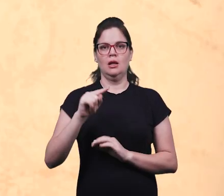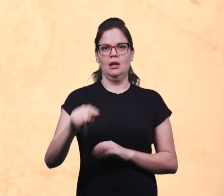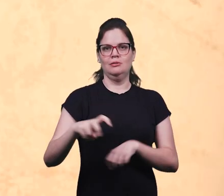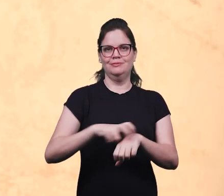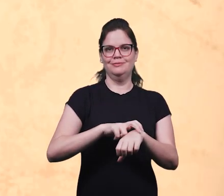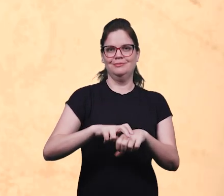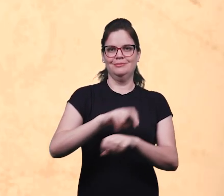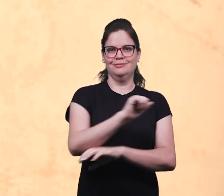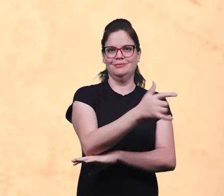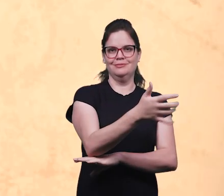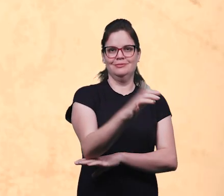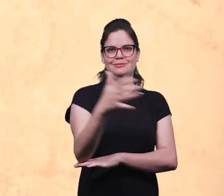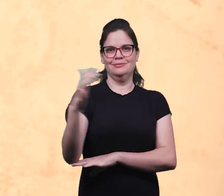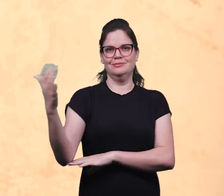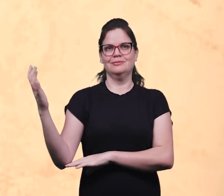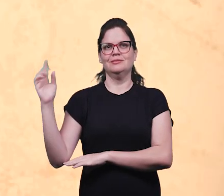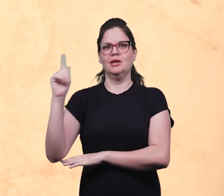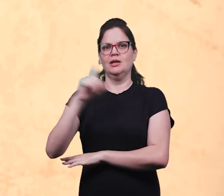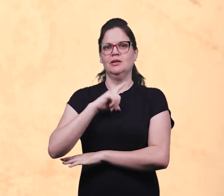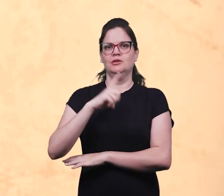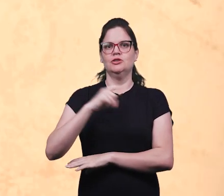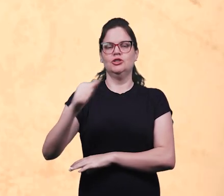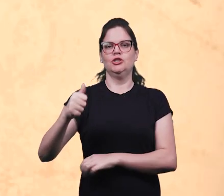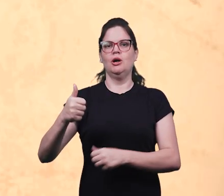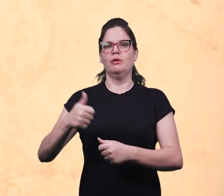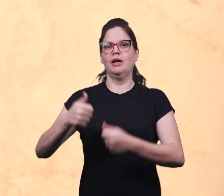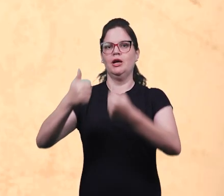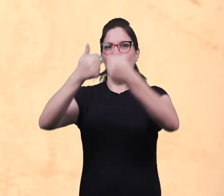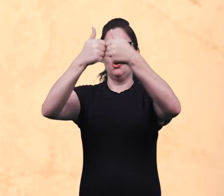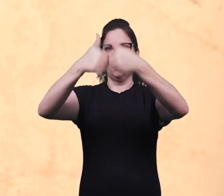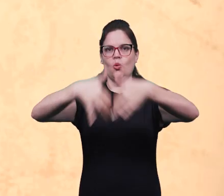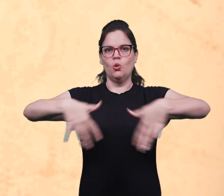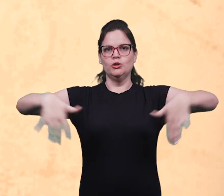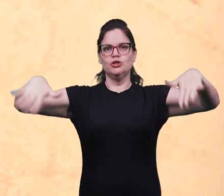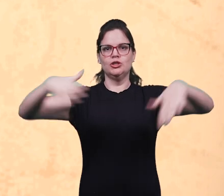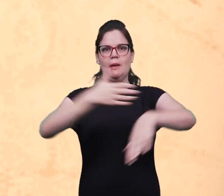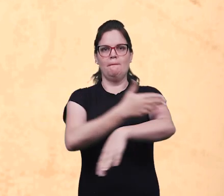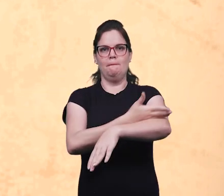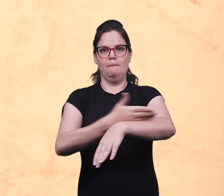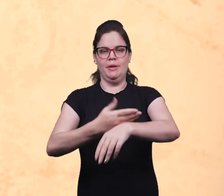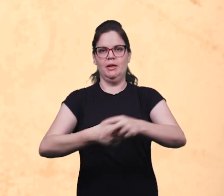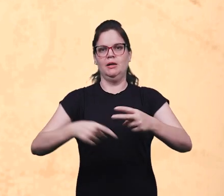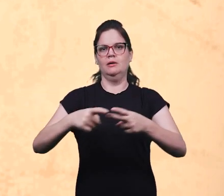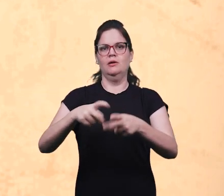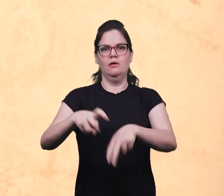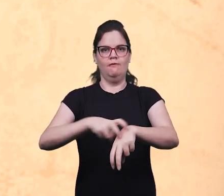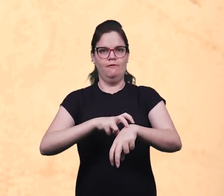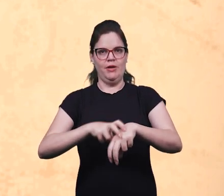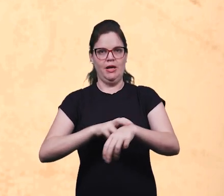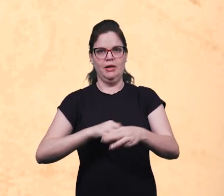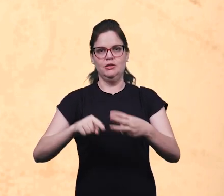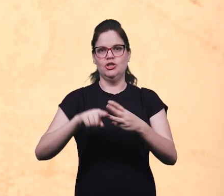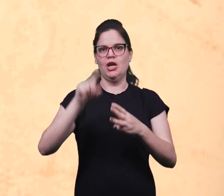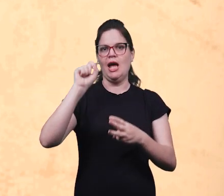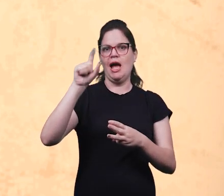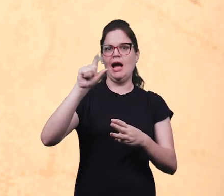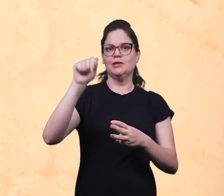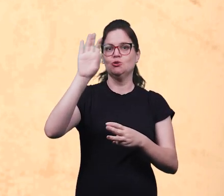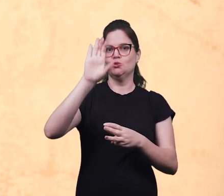o jardim possuía grandes cortinas em tecido branco, verde e azul